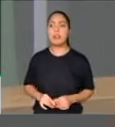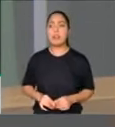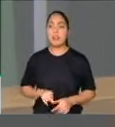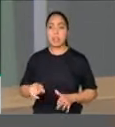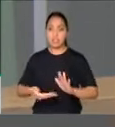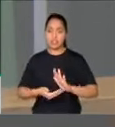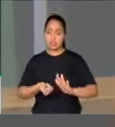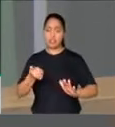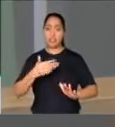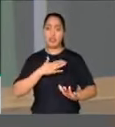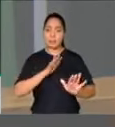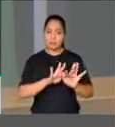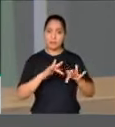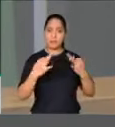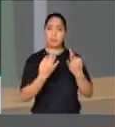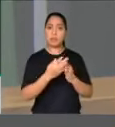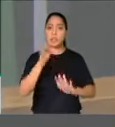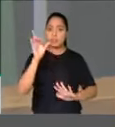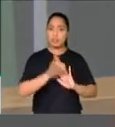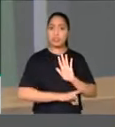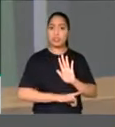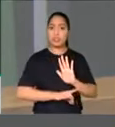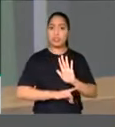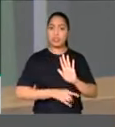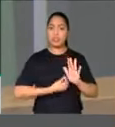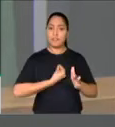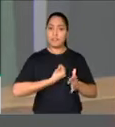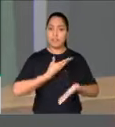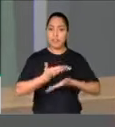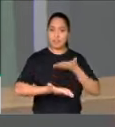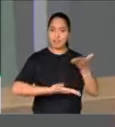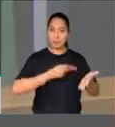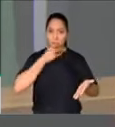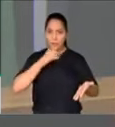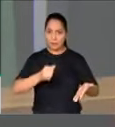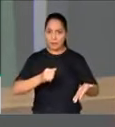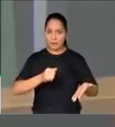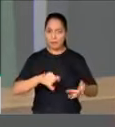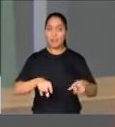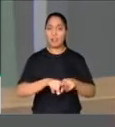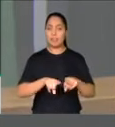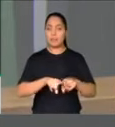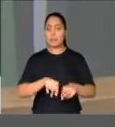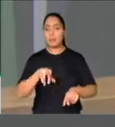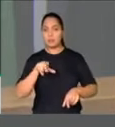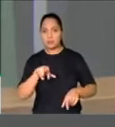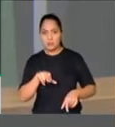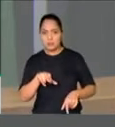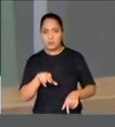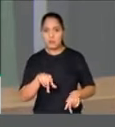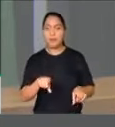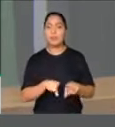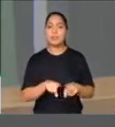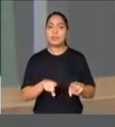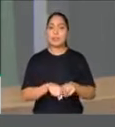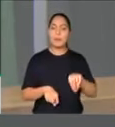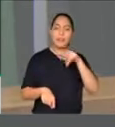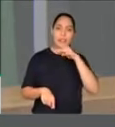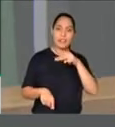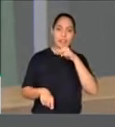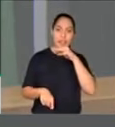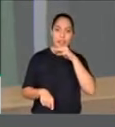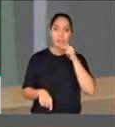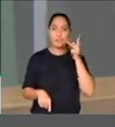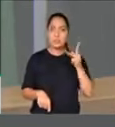Eles tiraram da minha família o direito da convivência com meu pai, dos meus irmãos, dos netos do meu